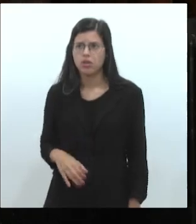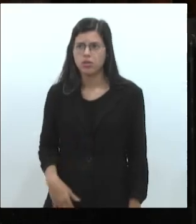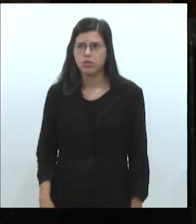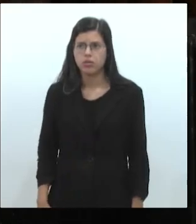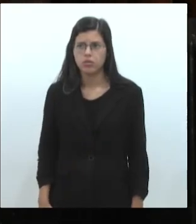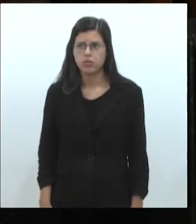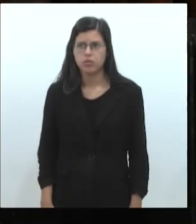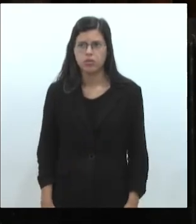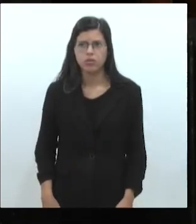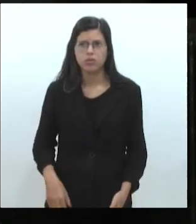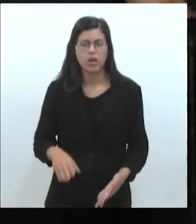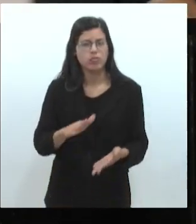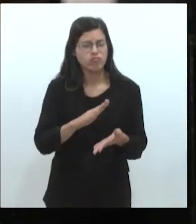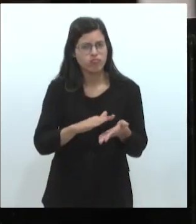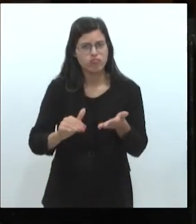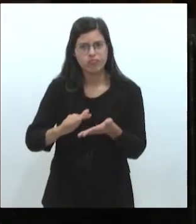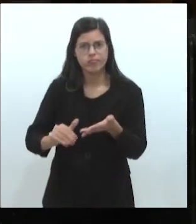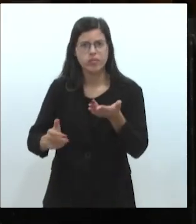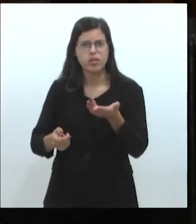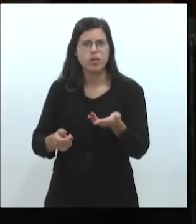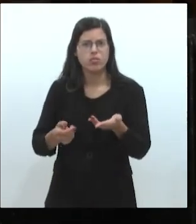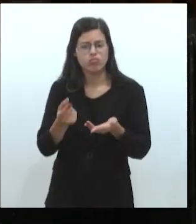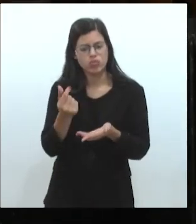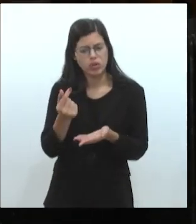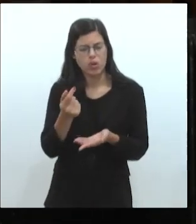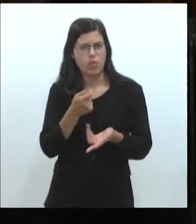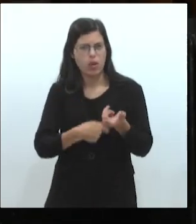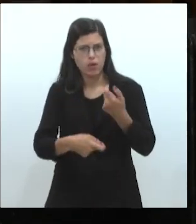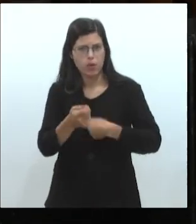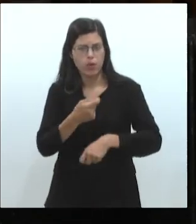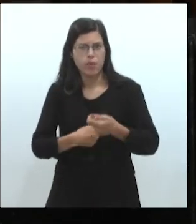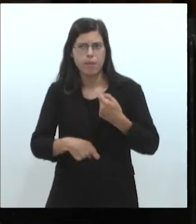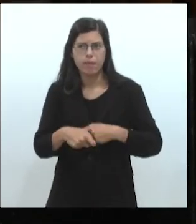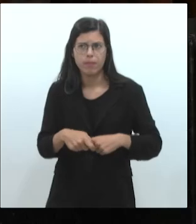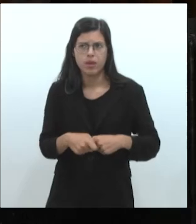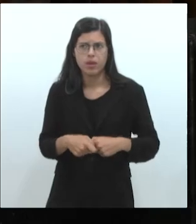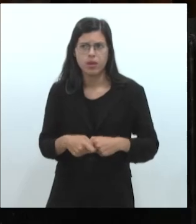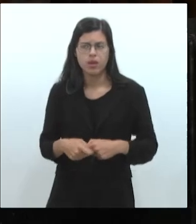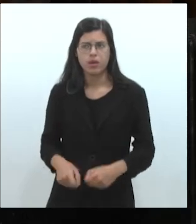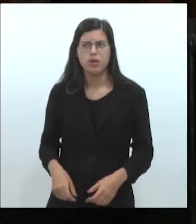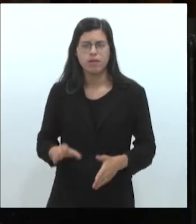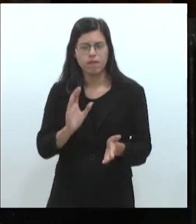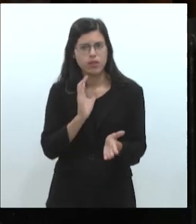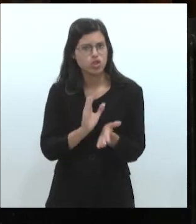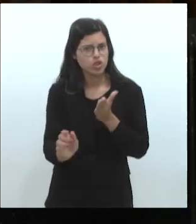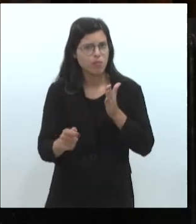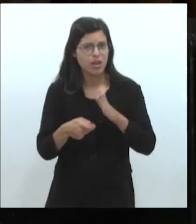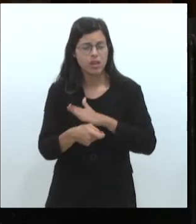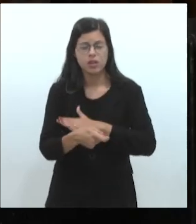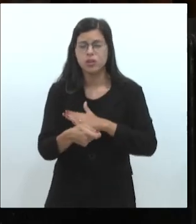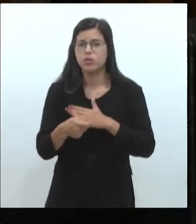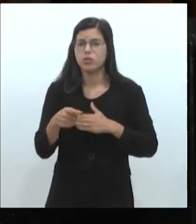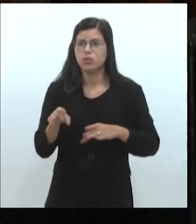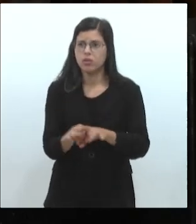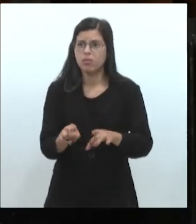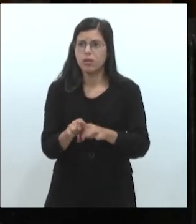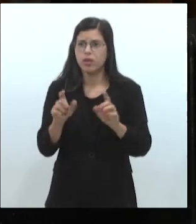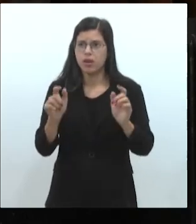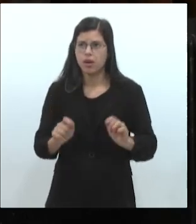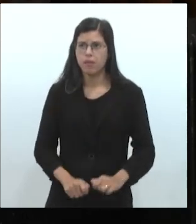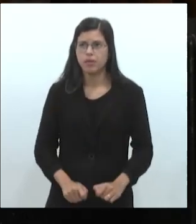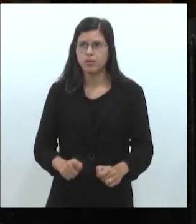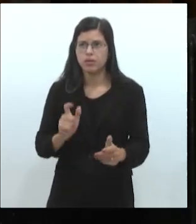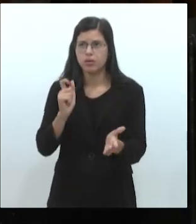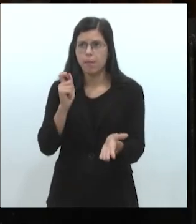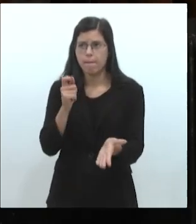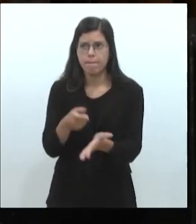real, você está tirando capacidade de investimento da economia real, você está tirando capacidade de pagamento dos entes